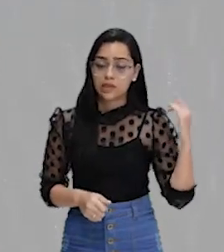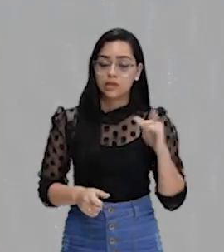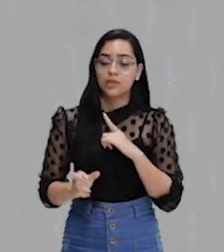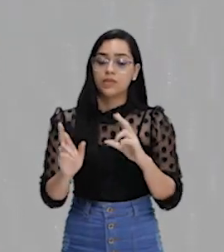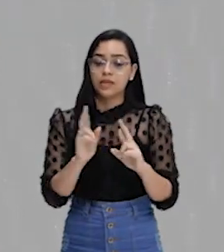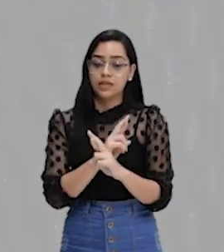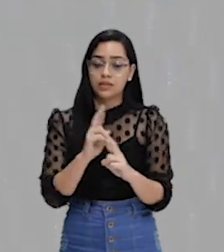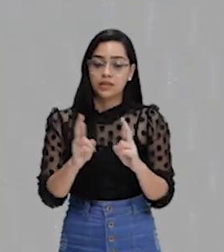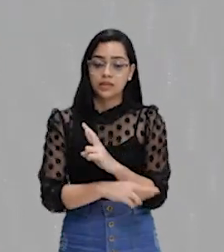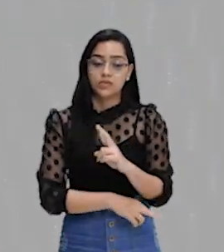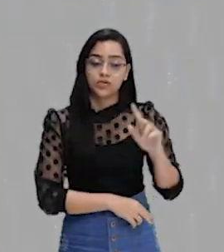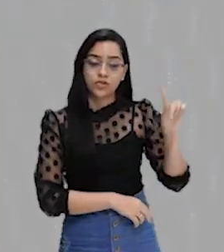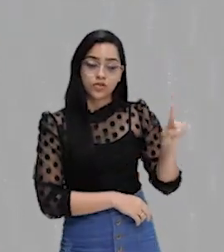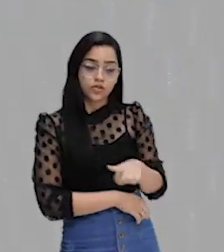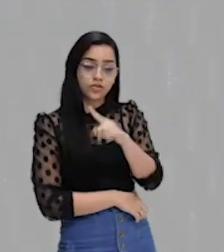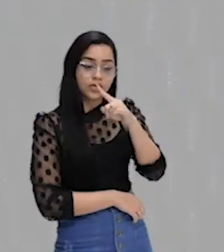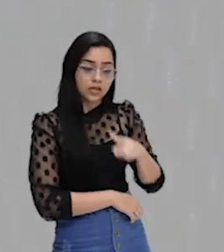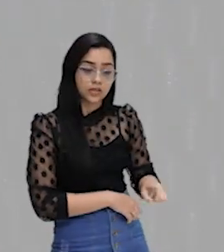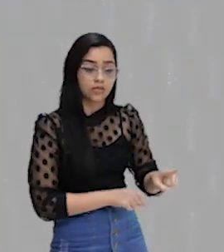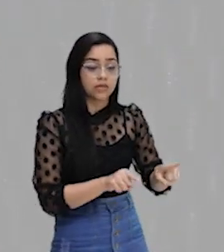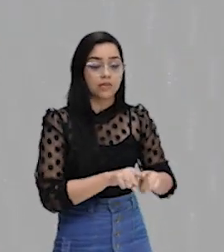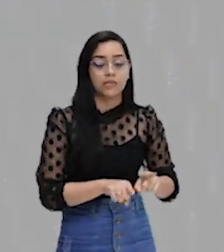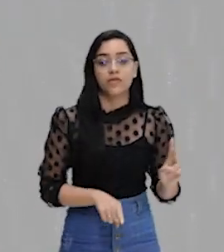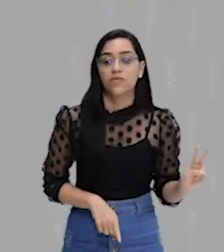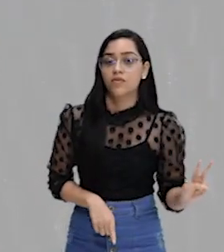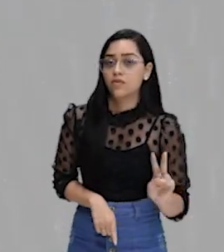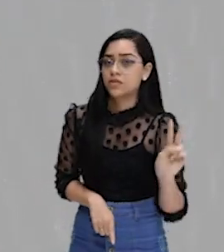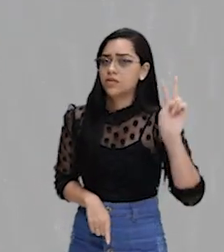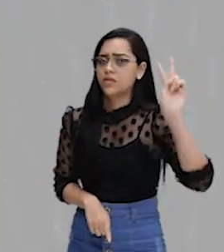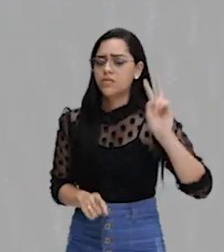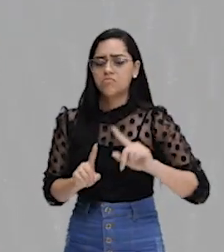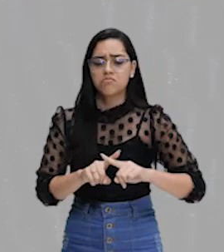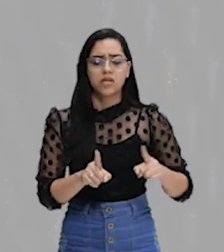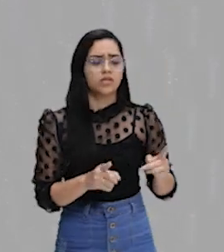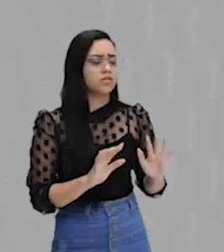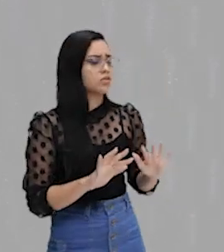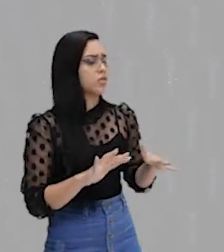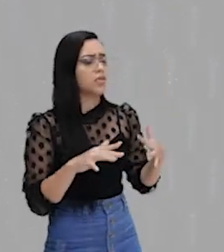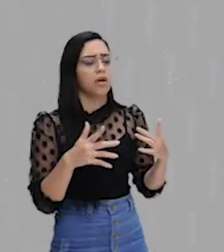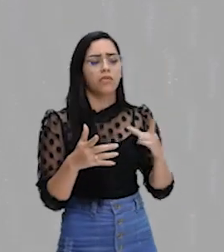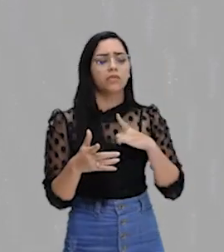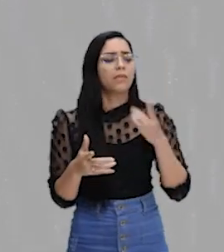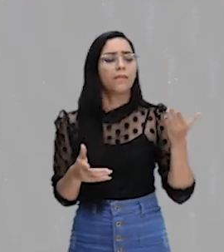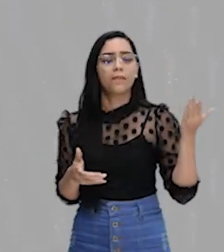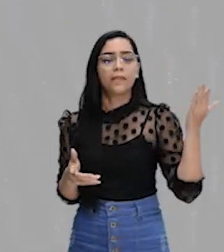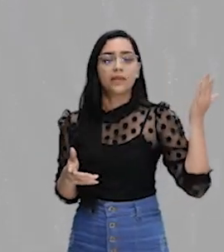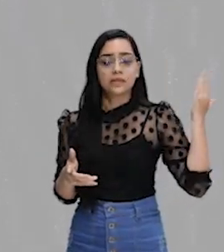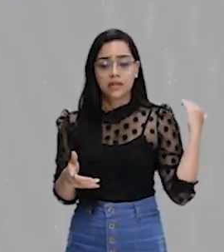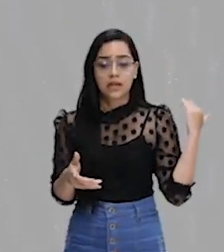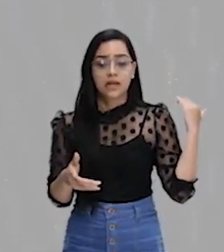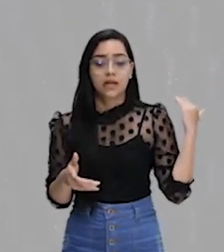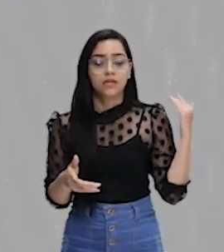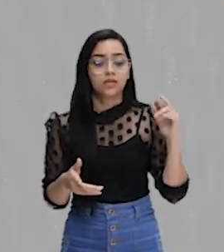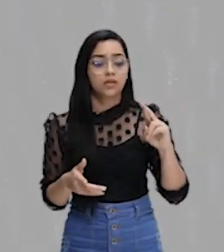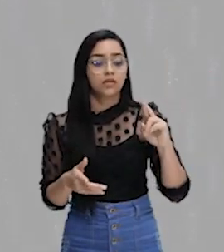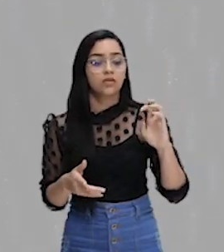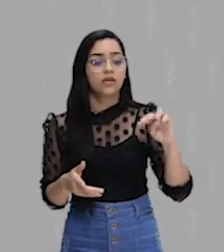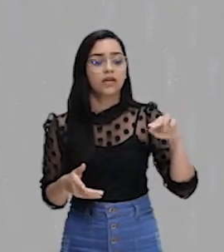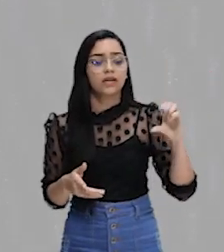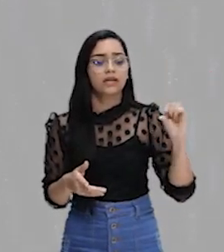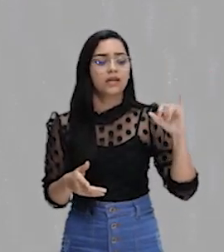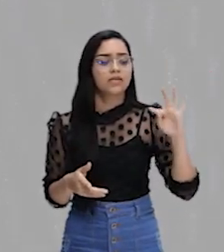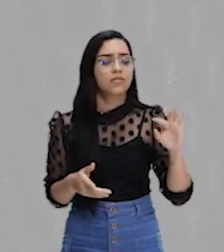de negação e de valorização. Mas, Gereba, vem cá, qual é o passado que o Renascimento está